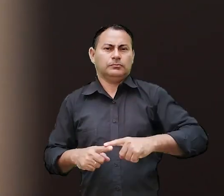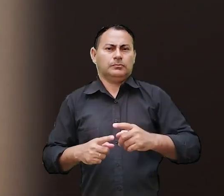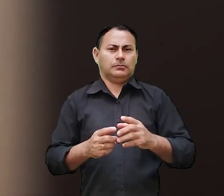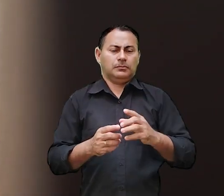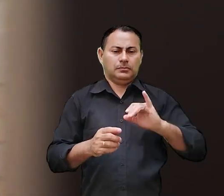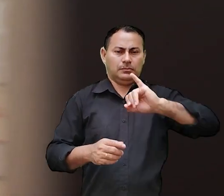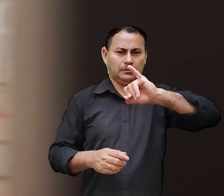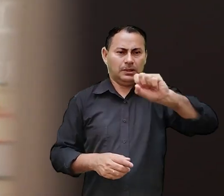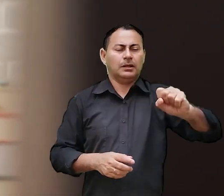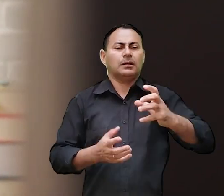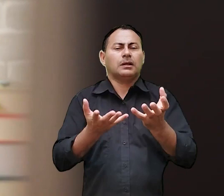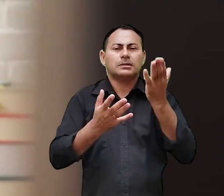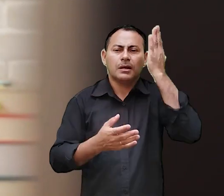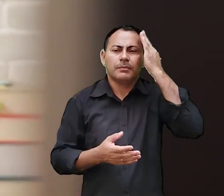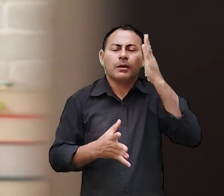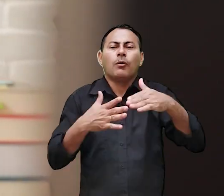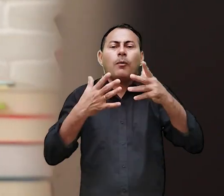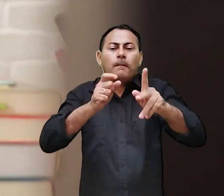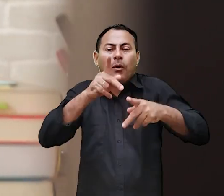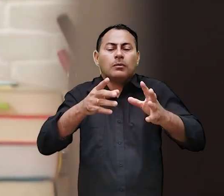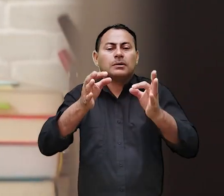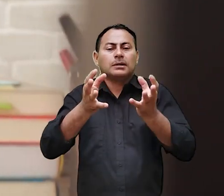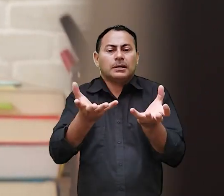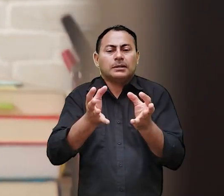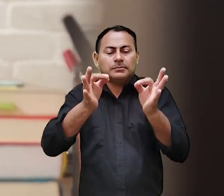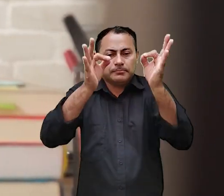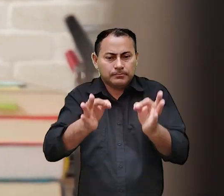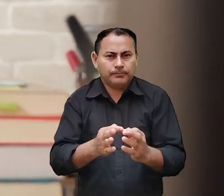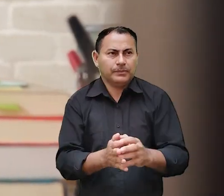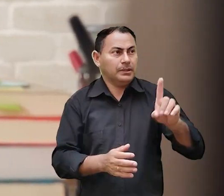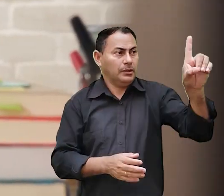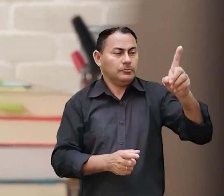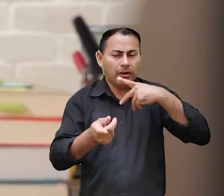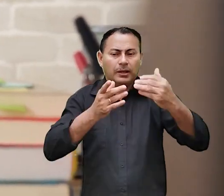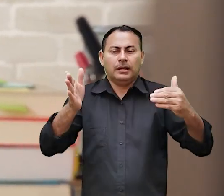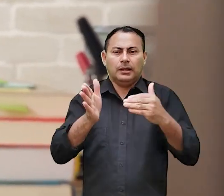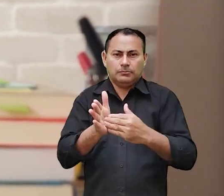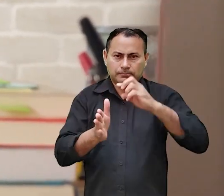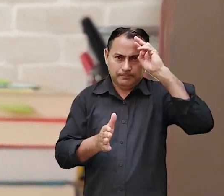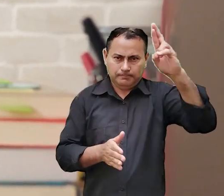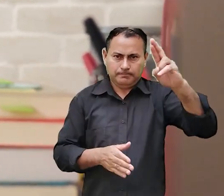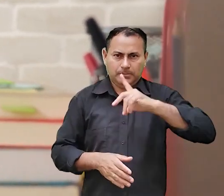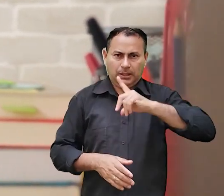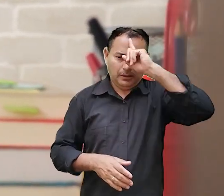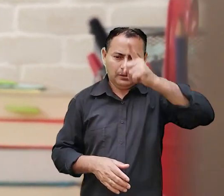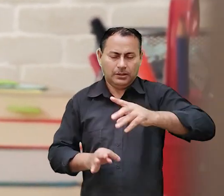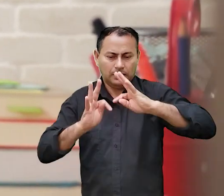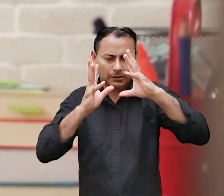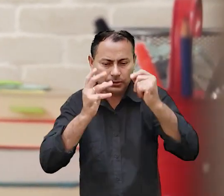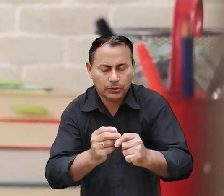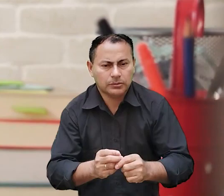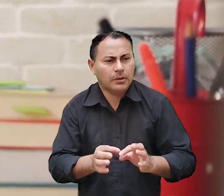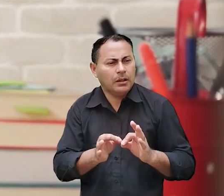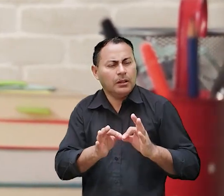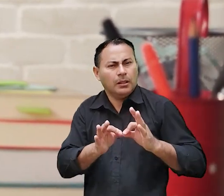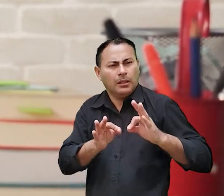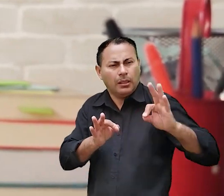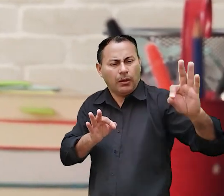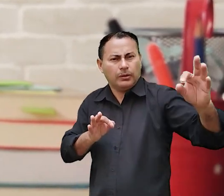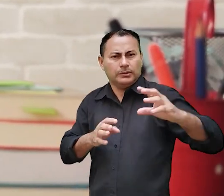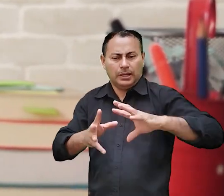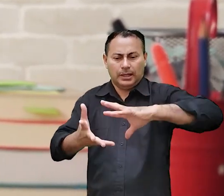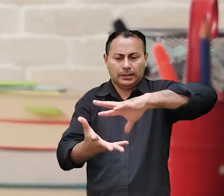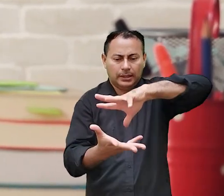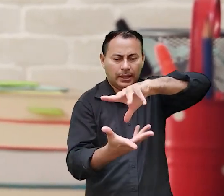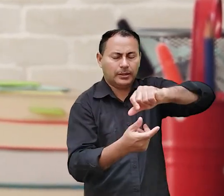ele que saber quando o povo estaria pronto para ouvir e Deus diz até que o senhor tenha enviado todos para longe